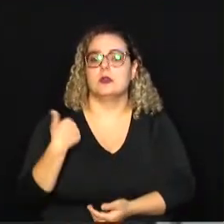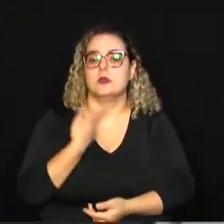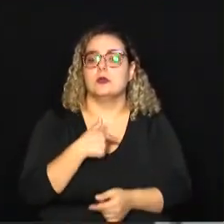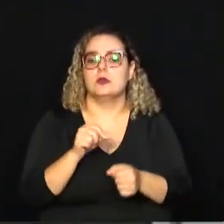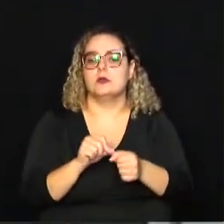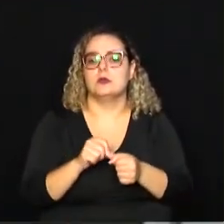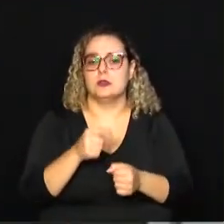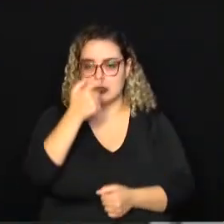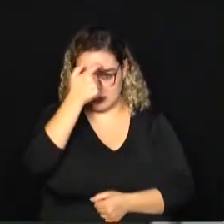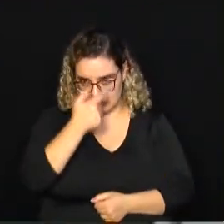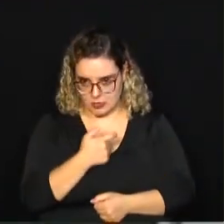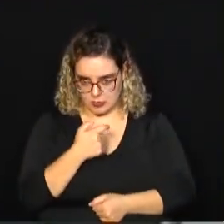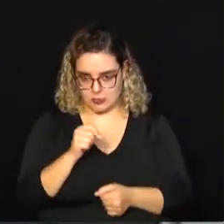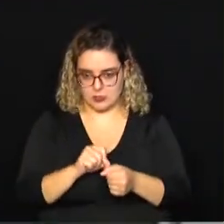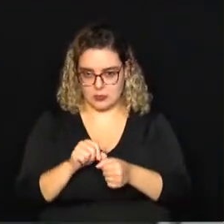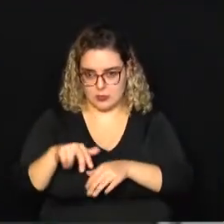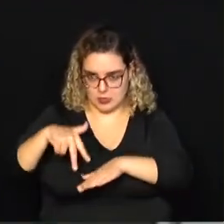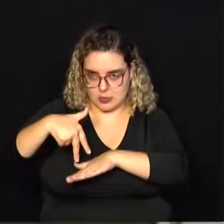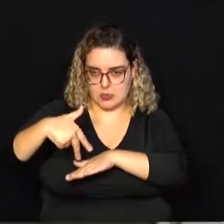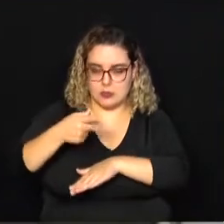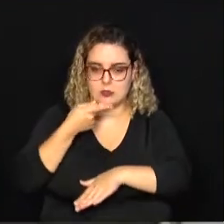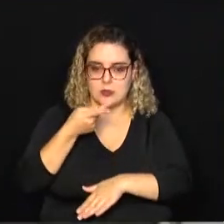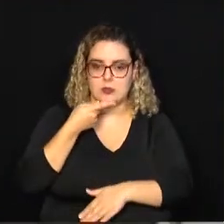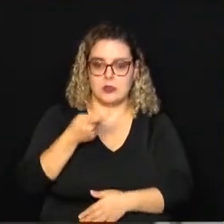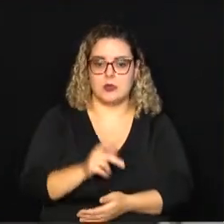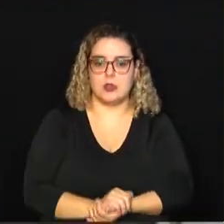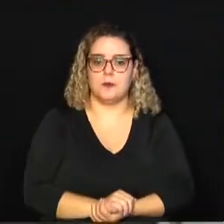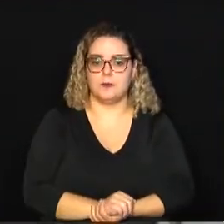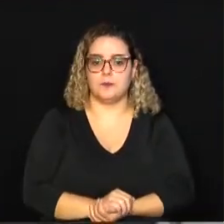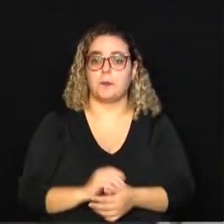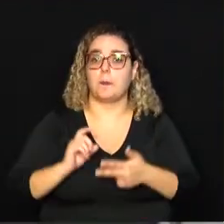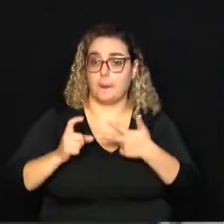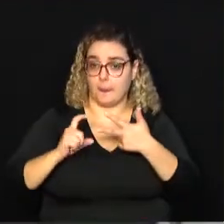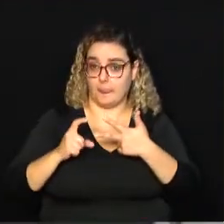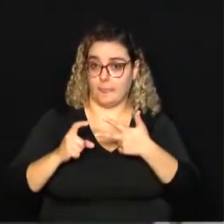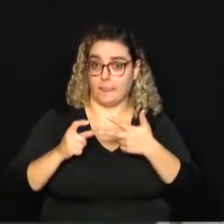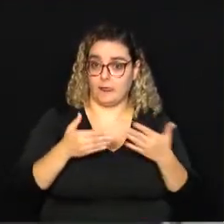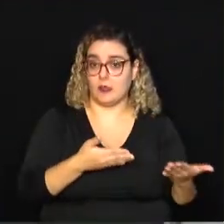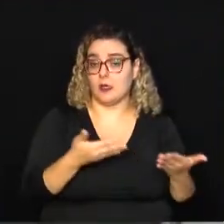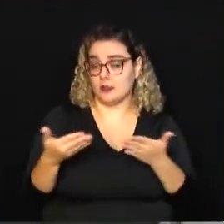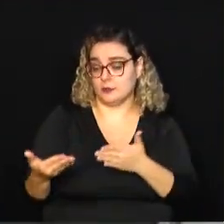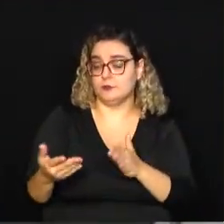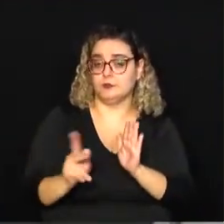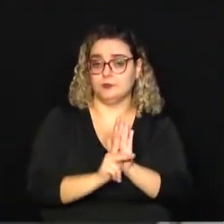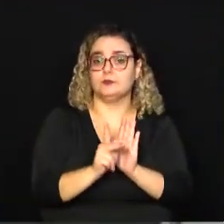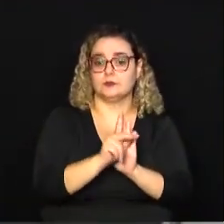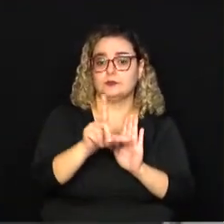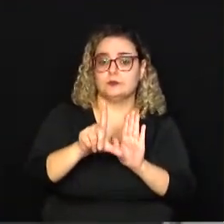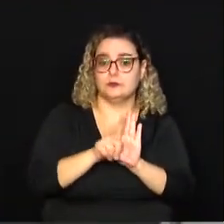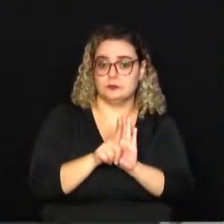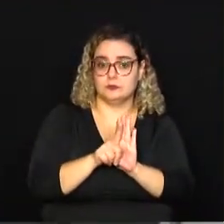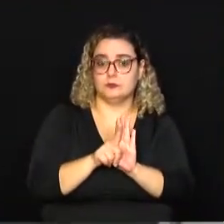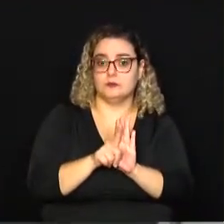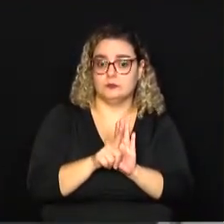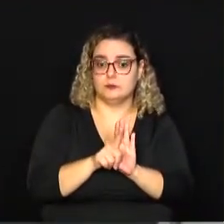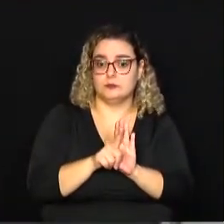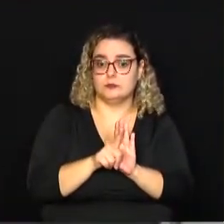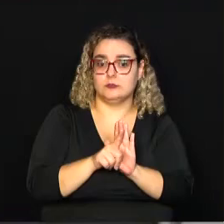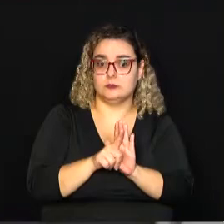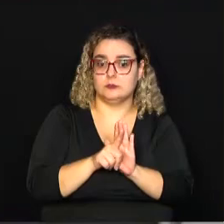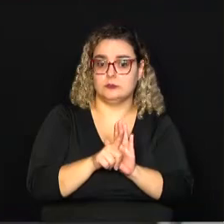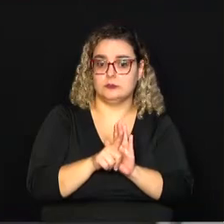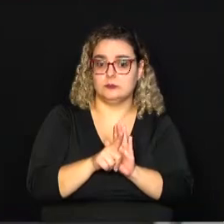eu fiz uma fala que o Executivo apresentasse um projeto de lei para que houvesse medidas